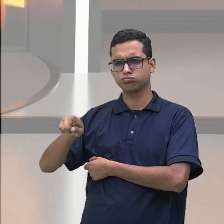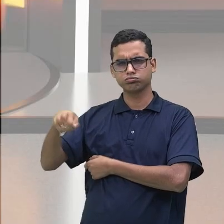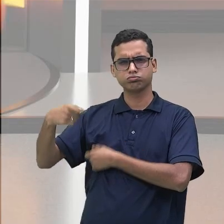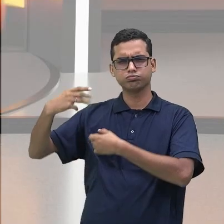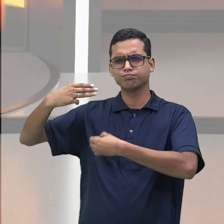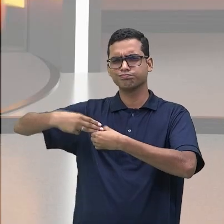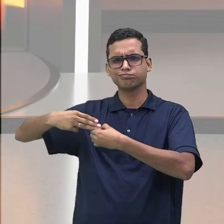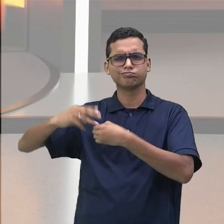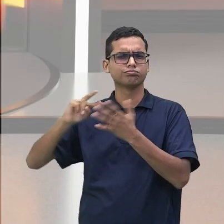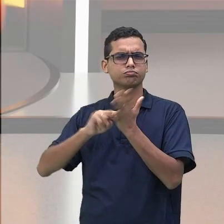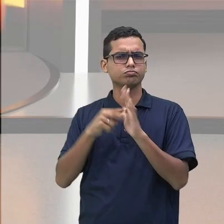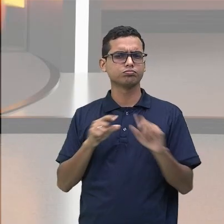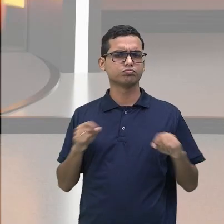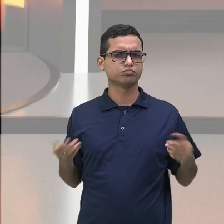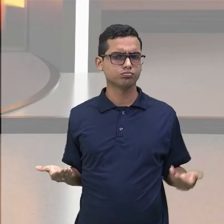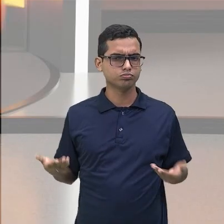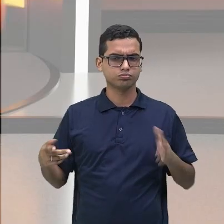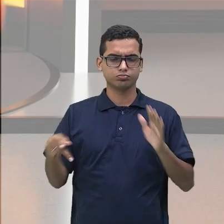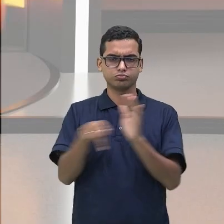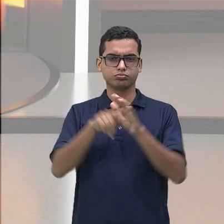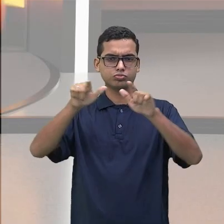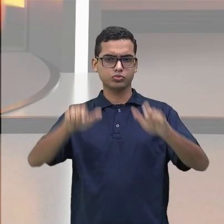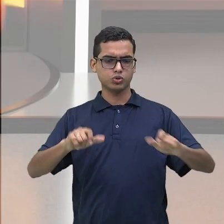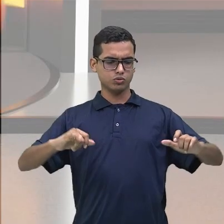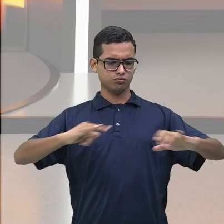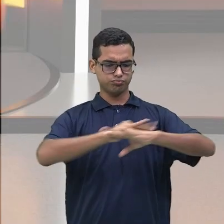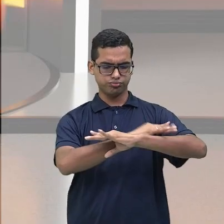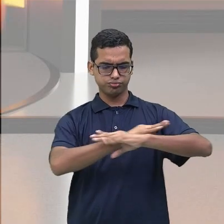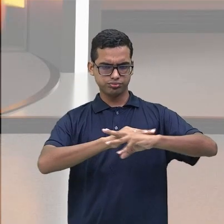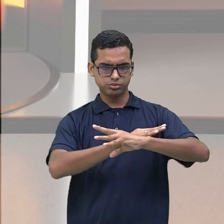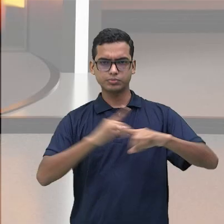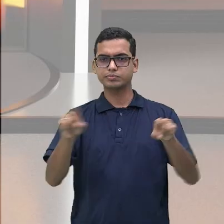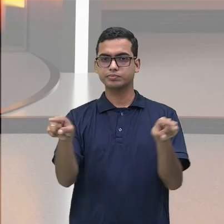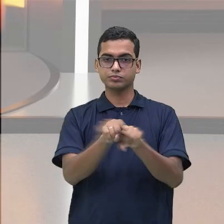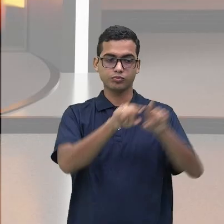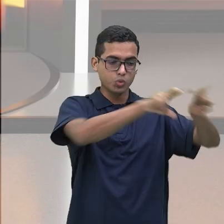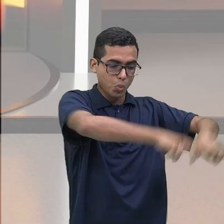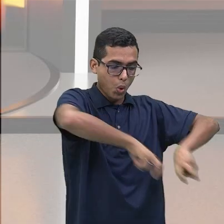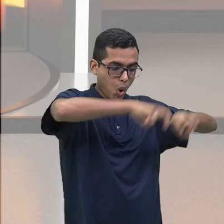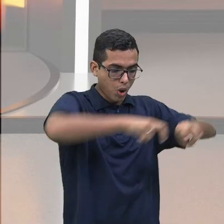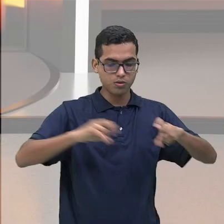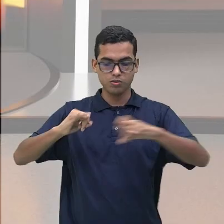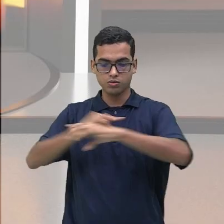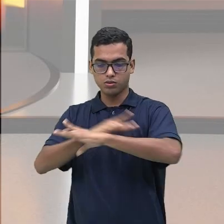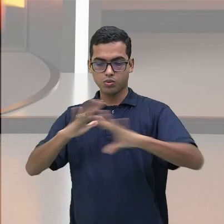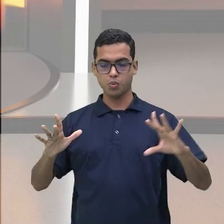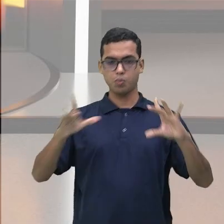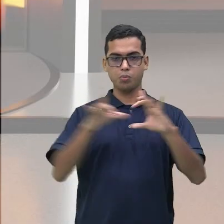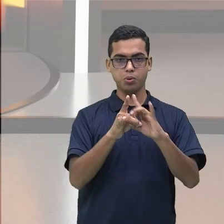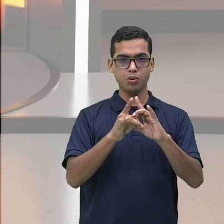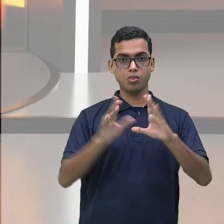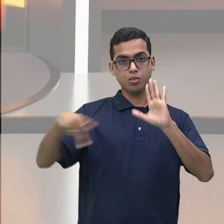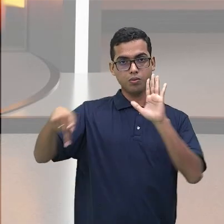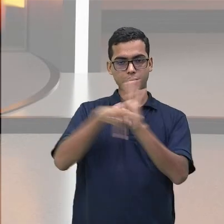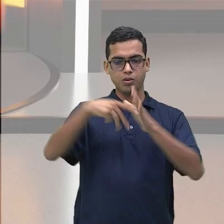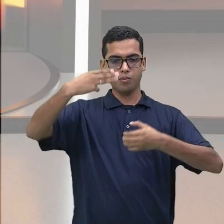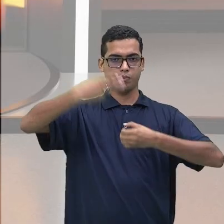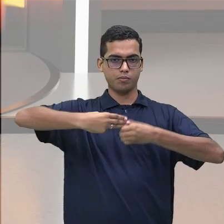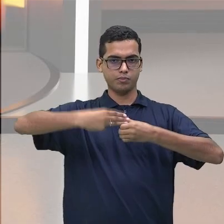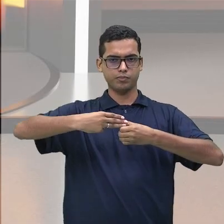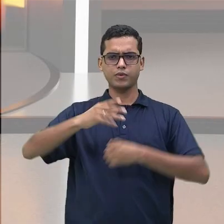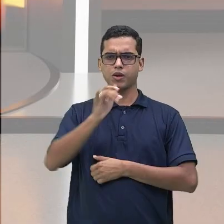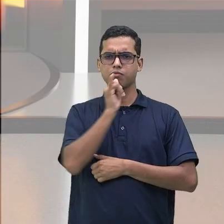O perímetro urbano, né, e territórios rurais. Quando a gente fala de município, o município de